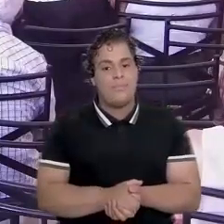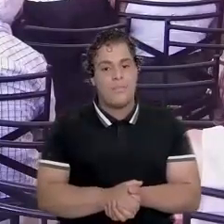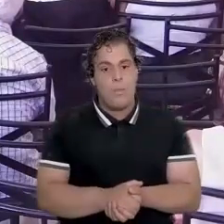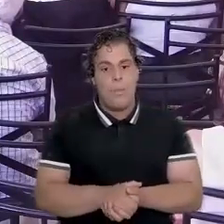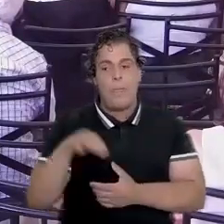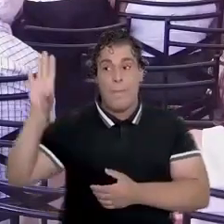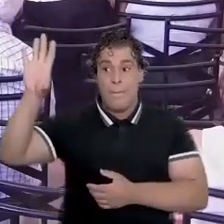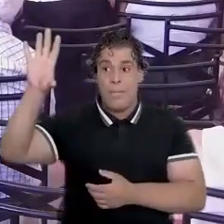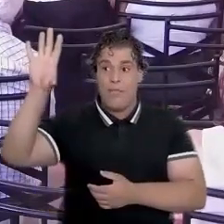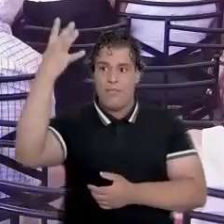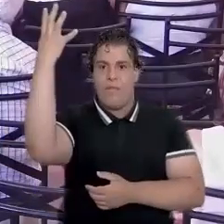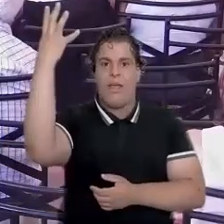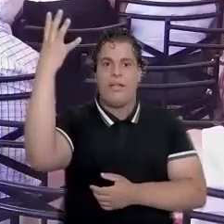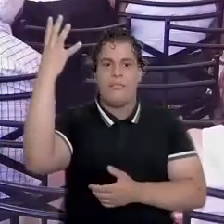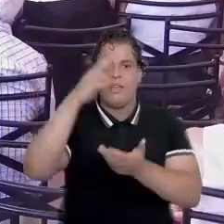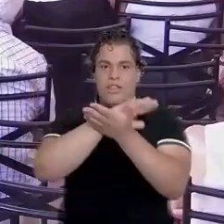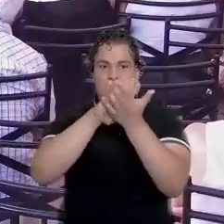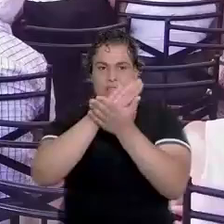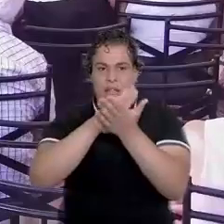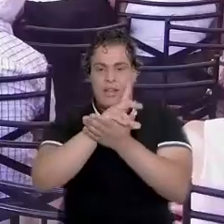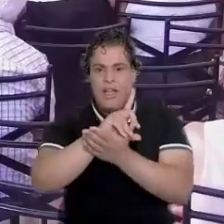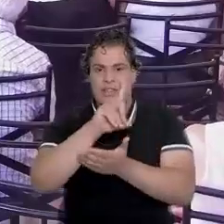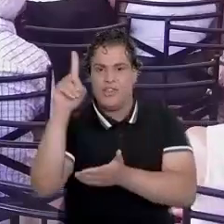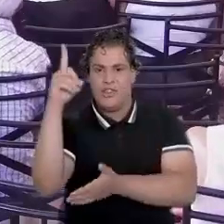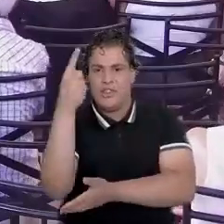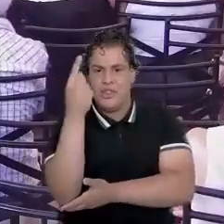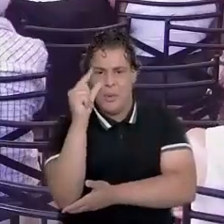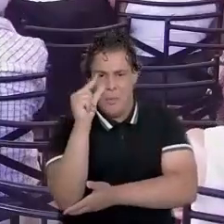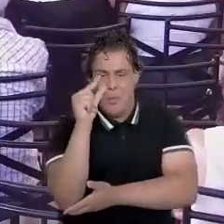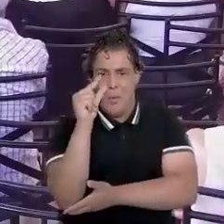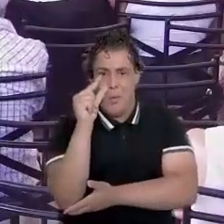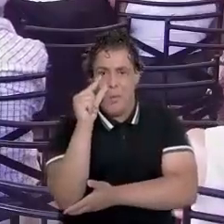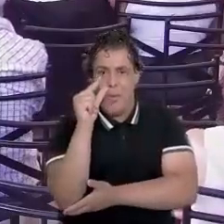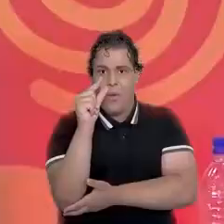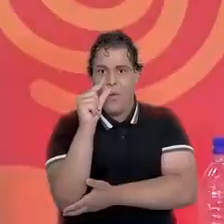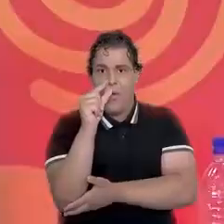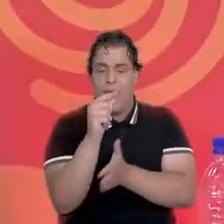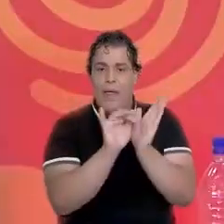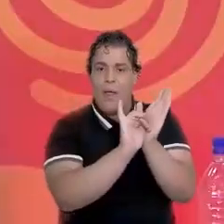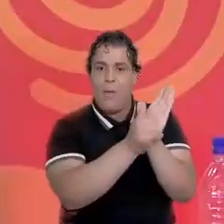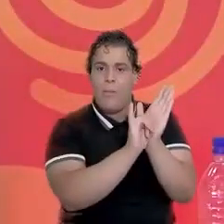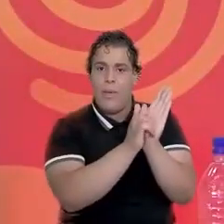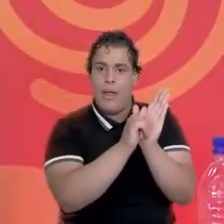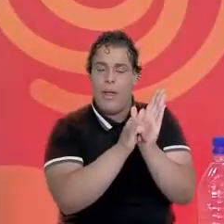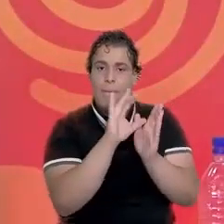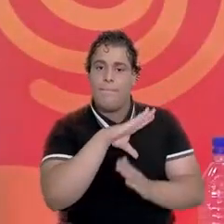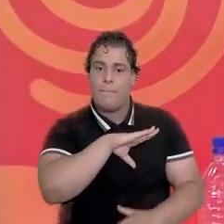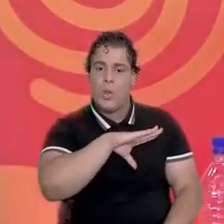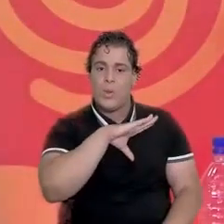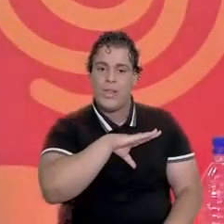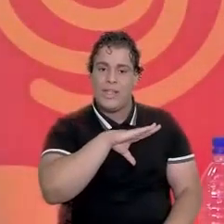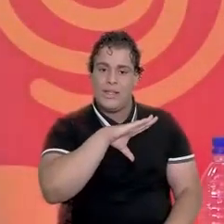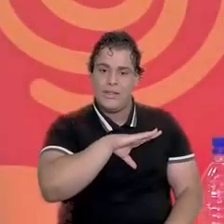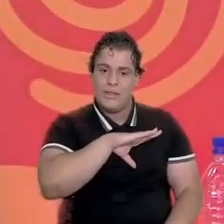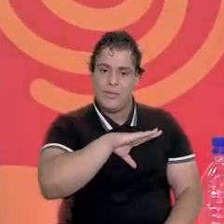de Nada e Dias Poucos, que é um provérbio português, né? Na verdade, o provérbio mesmo